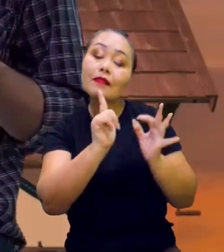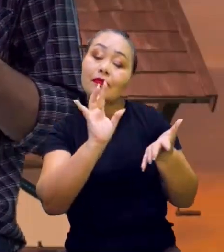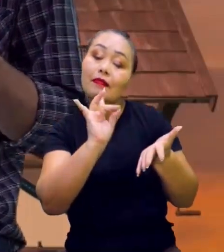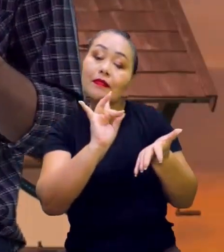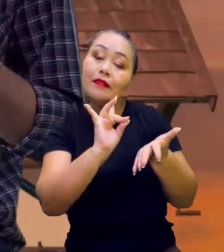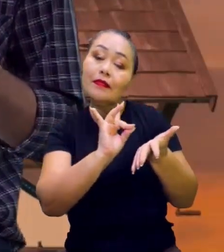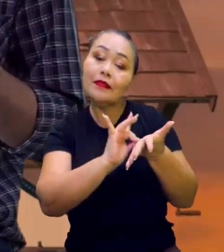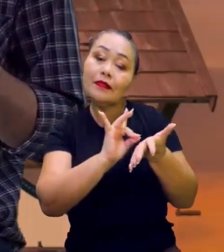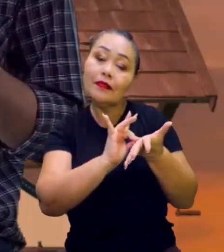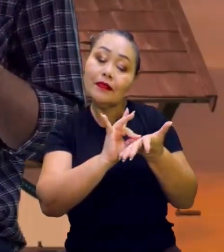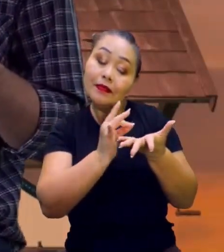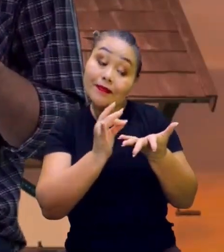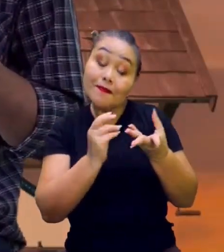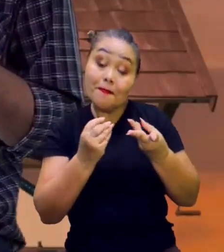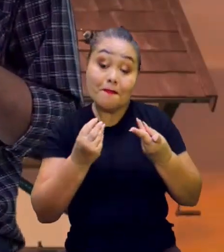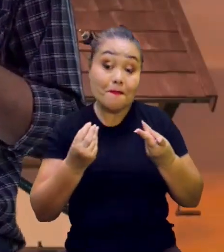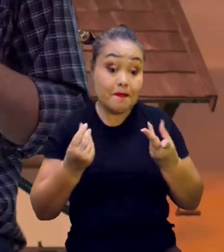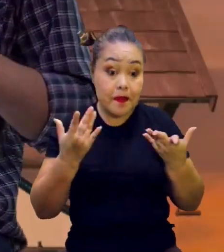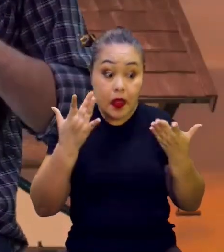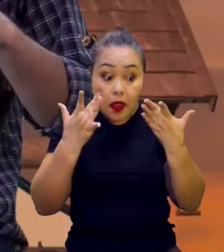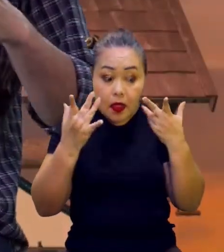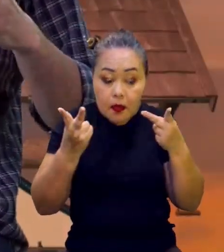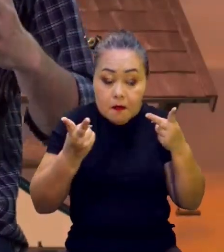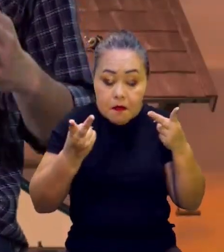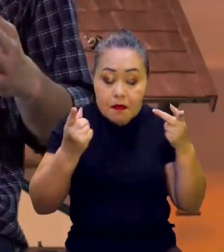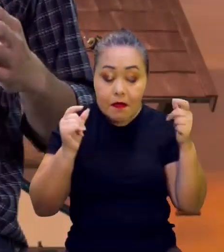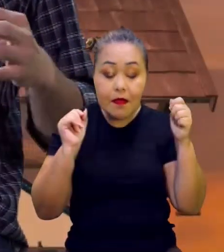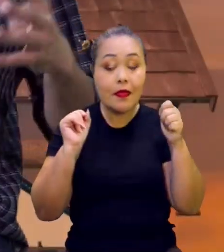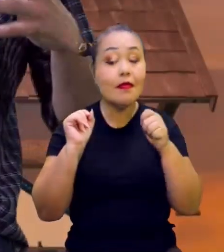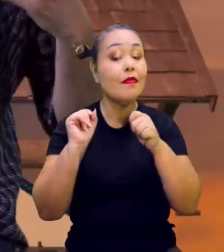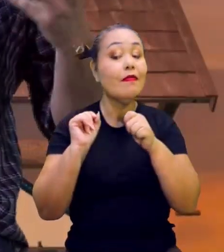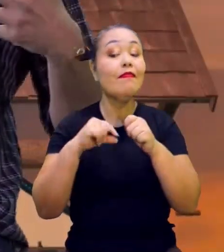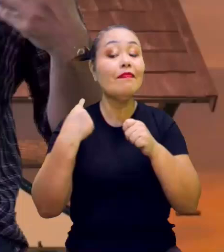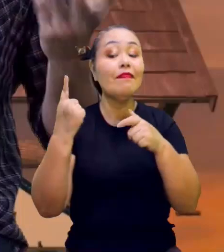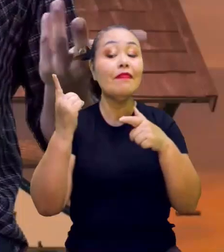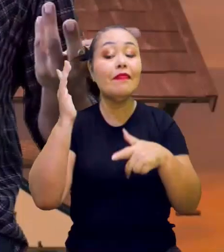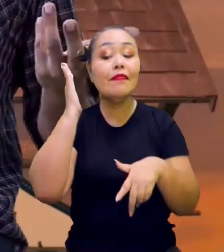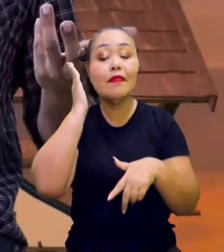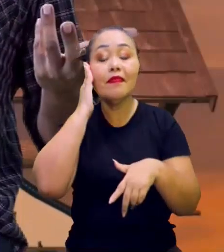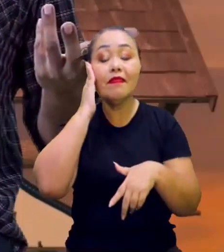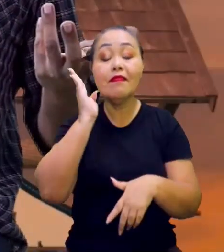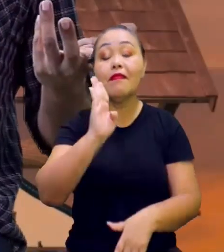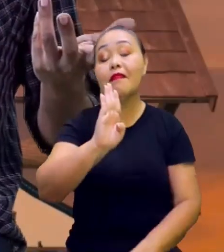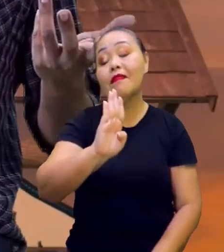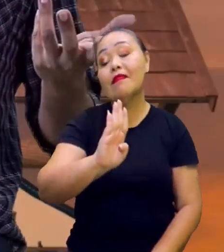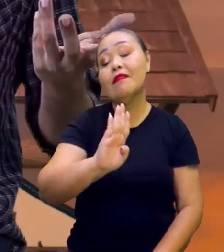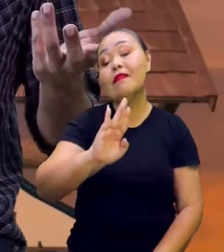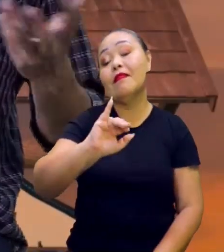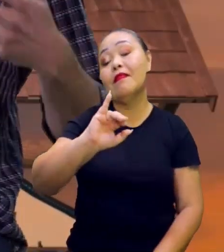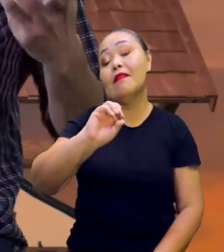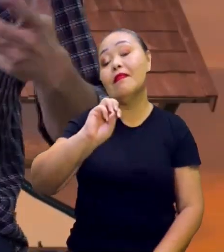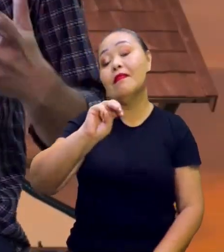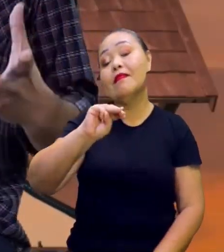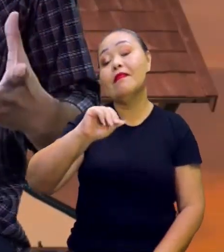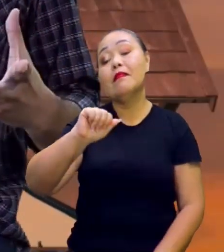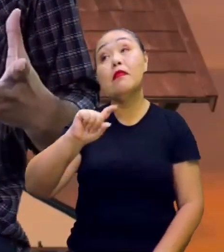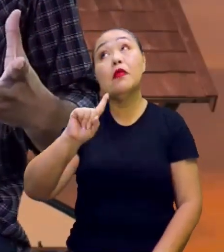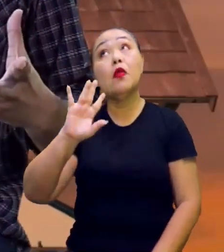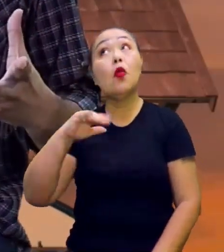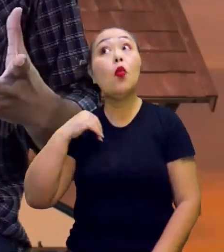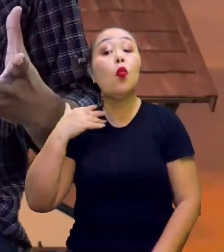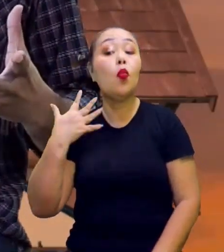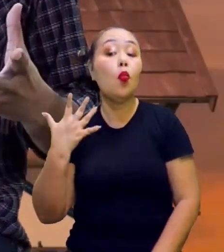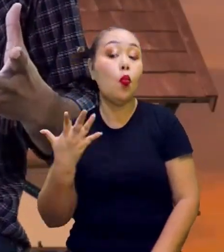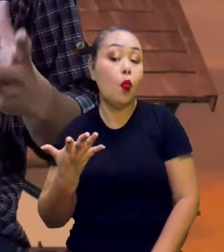deixar palpável isso, nós temos que entender o que são esses biomas primeiro. Quais são os